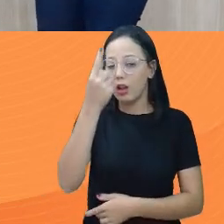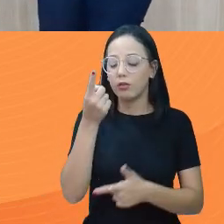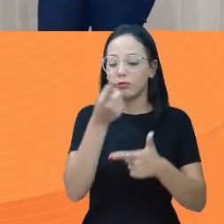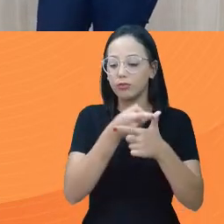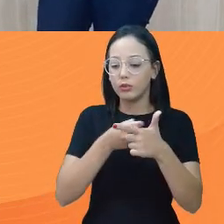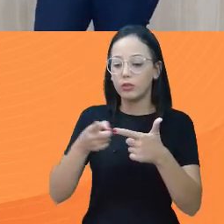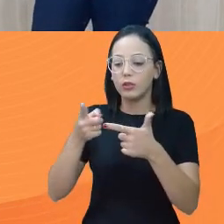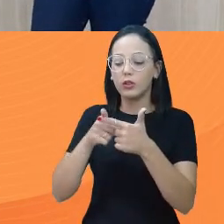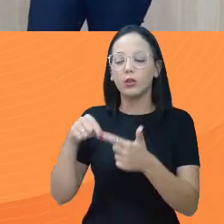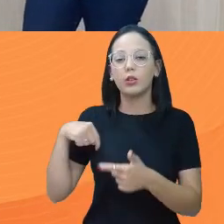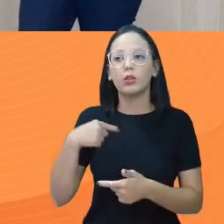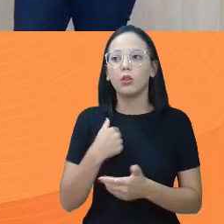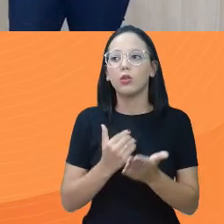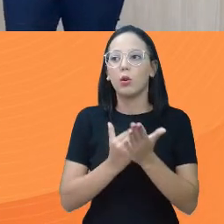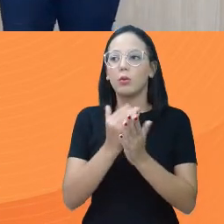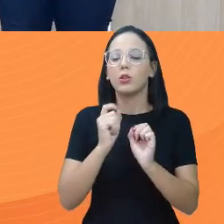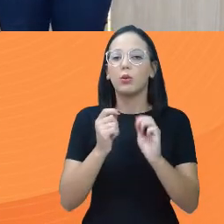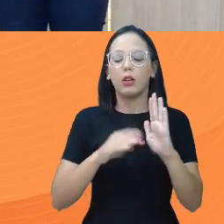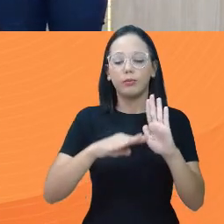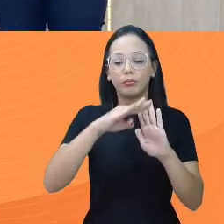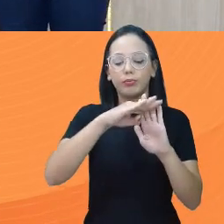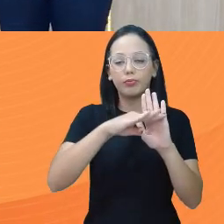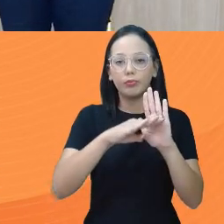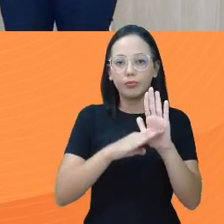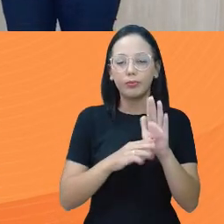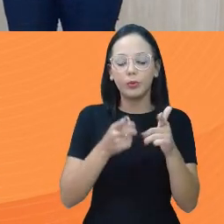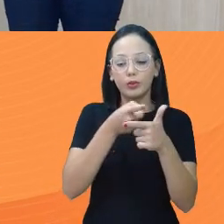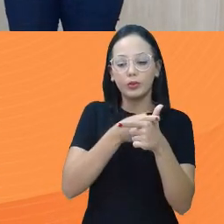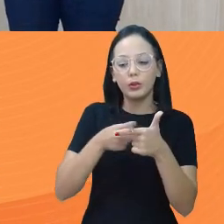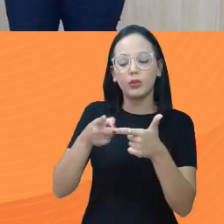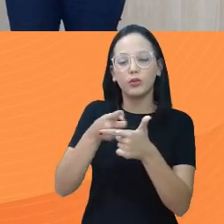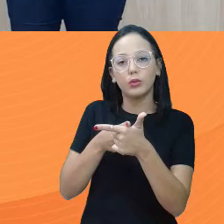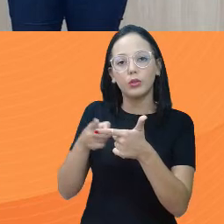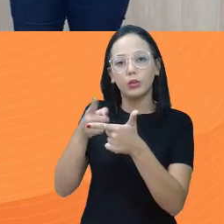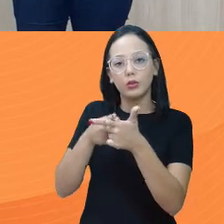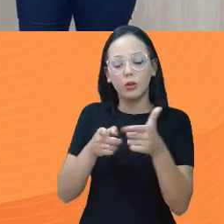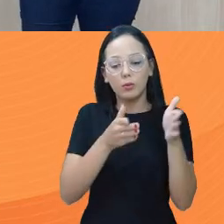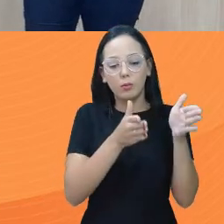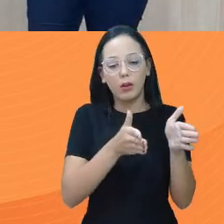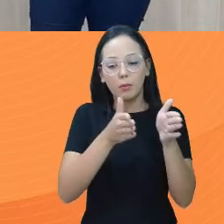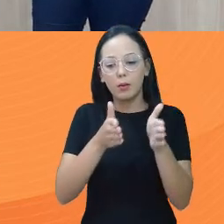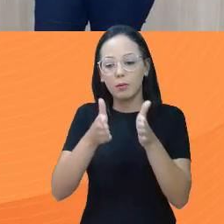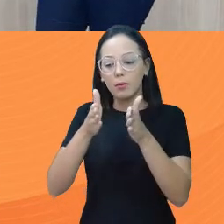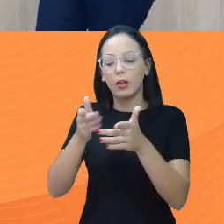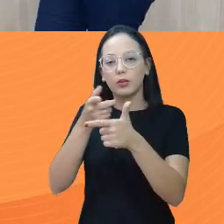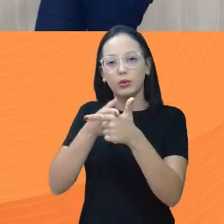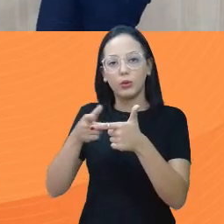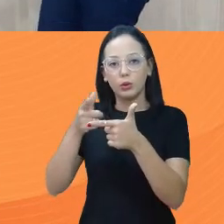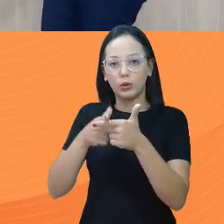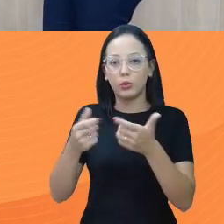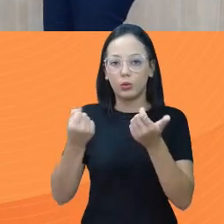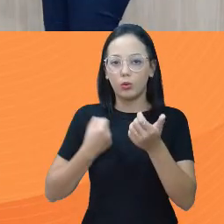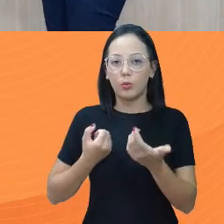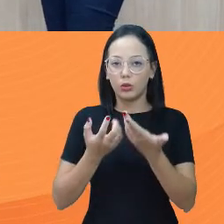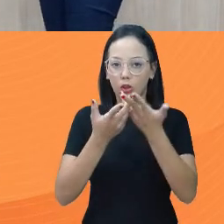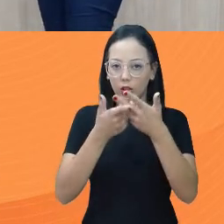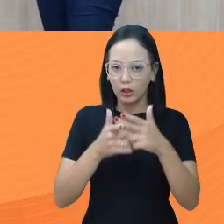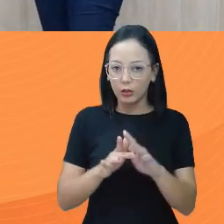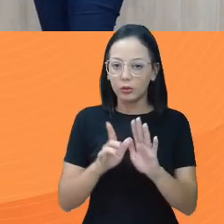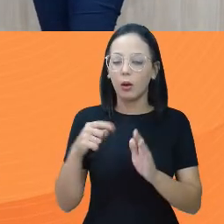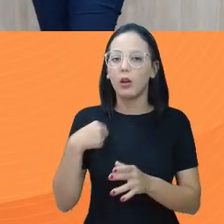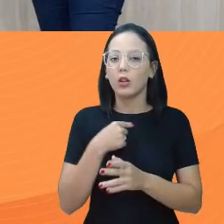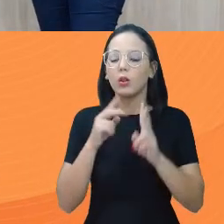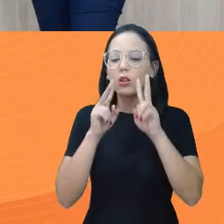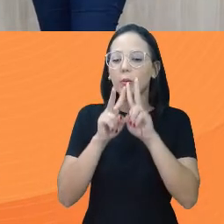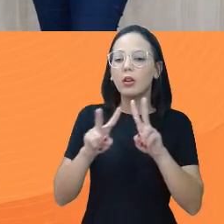gente começou a listar os divisores dos números, dos primeiros números, né, da sequência dos números naturais, tá certo? E aí a gente observou